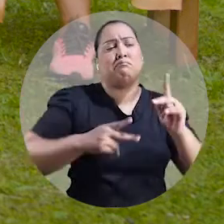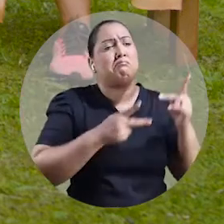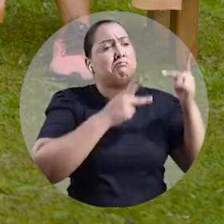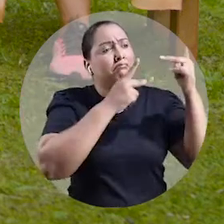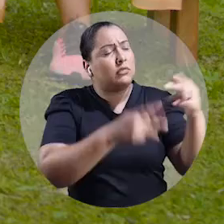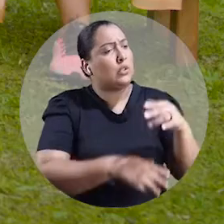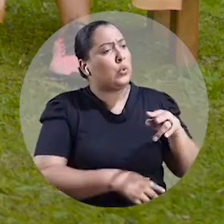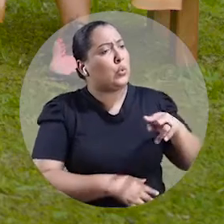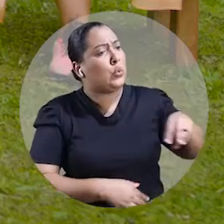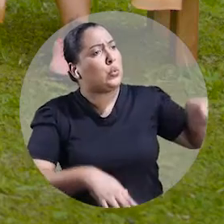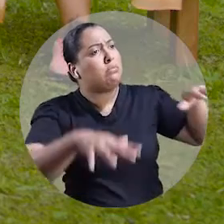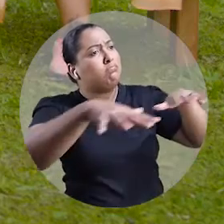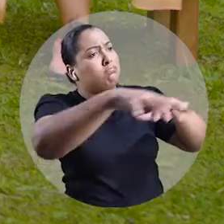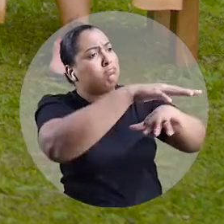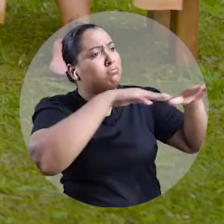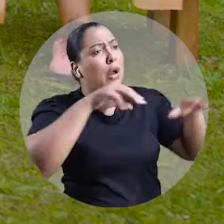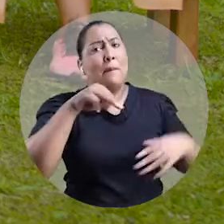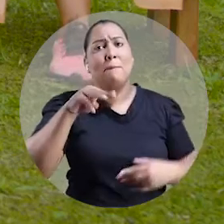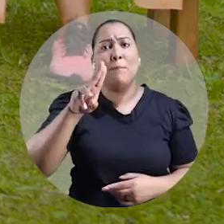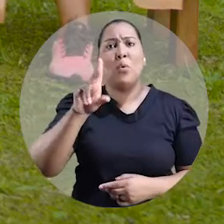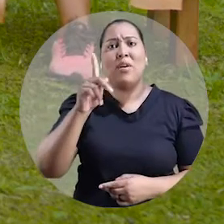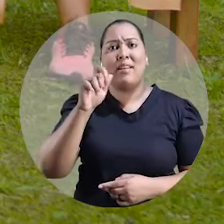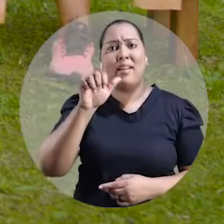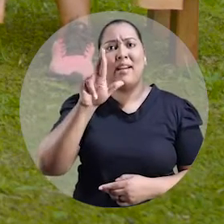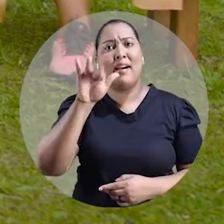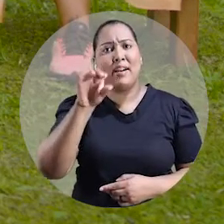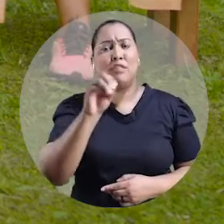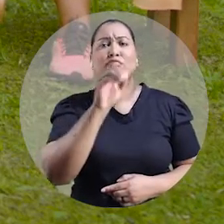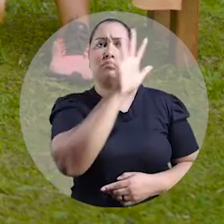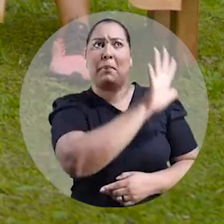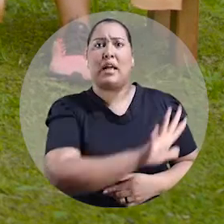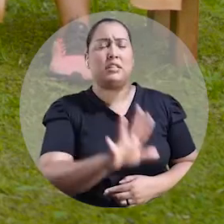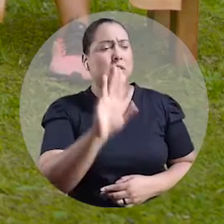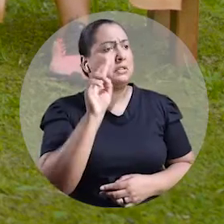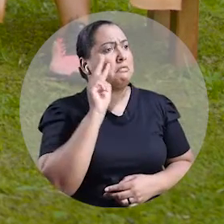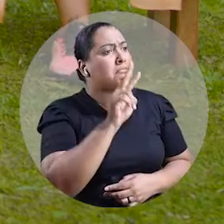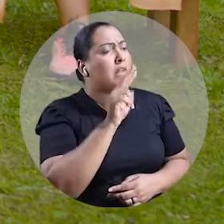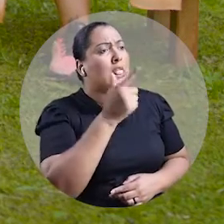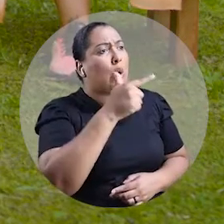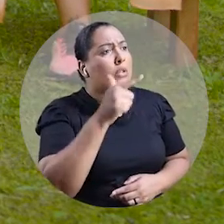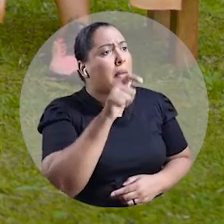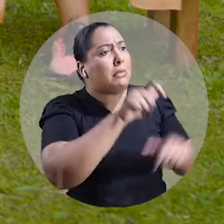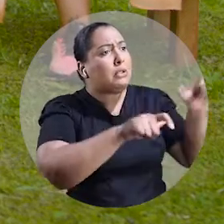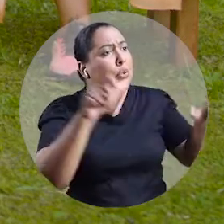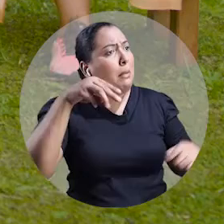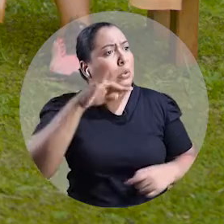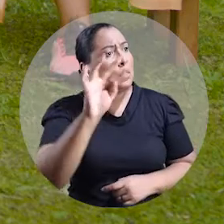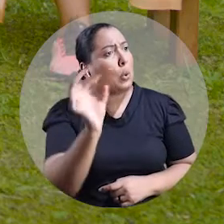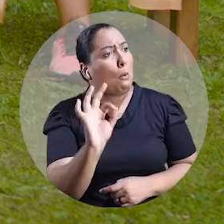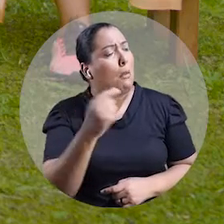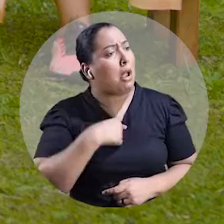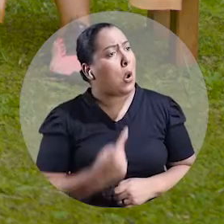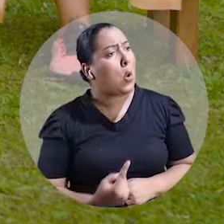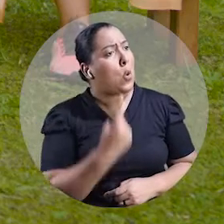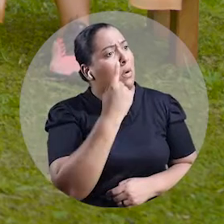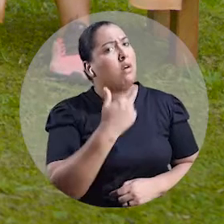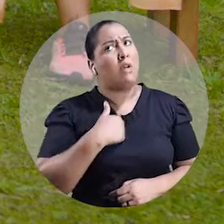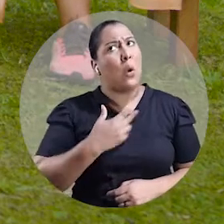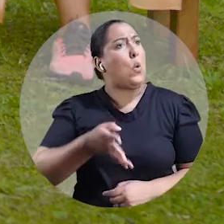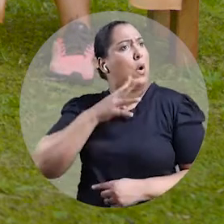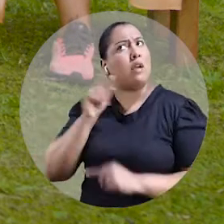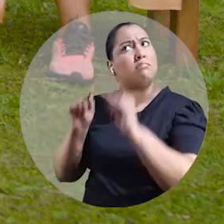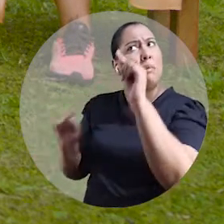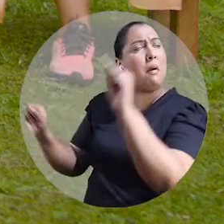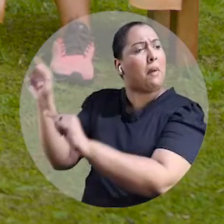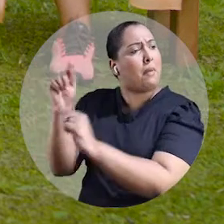percebido que nesse encontro do Mulherio das Letras Nacional não havia outras escritoras de Mato Grosso além de mim, sendo que eu conhecia várias aqui,